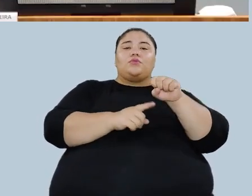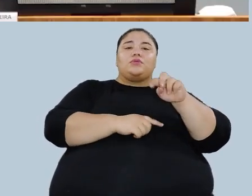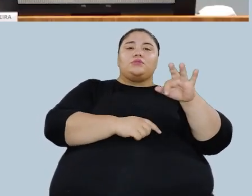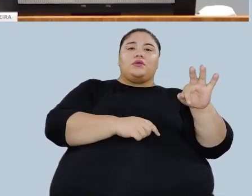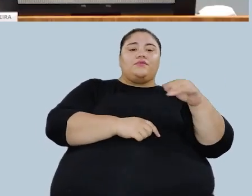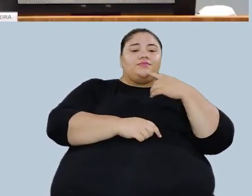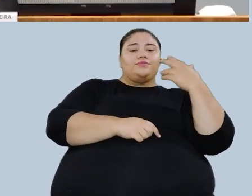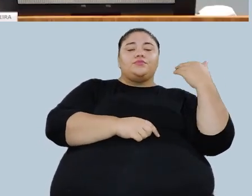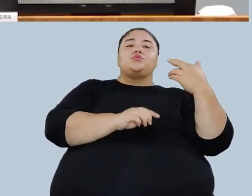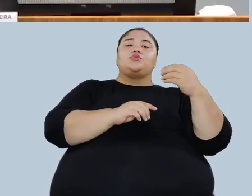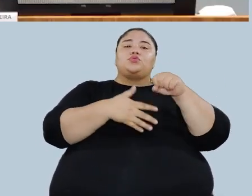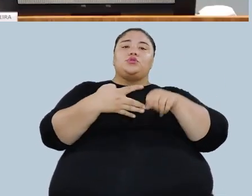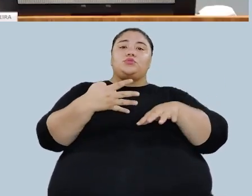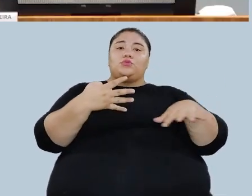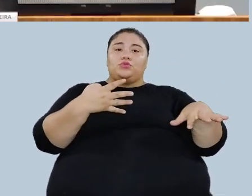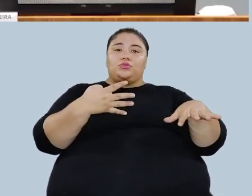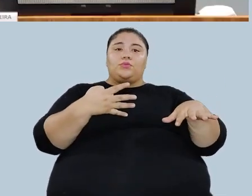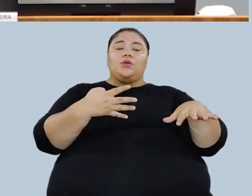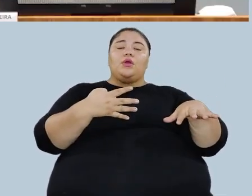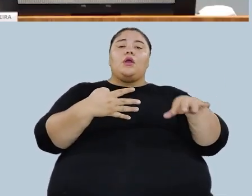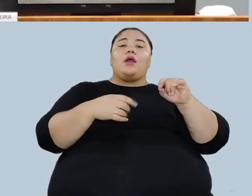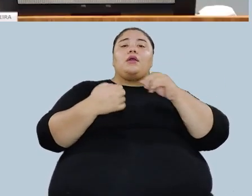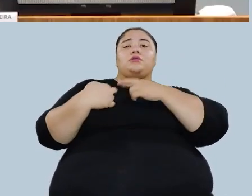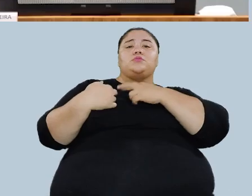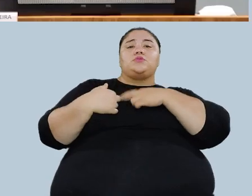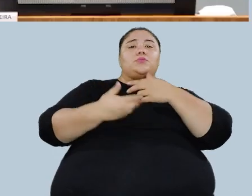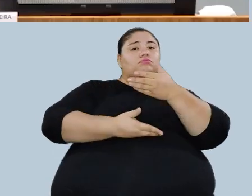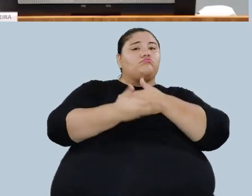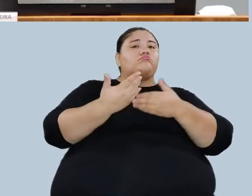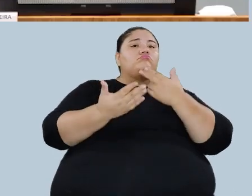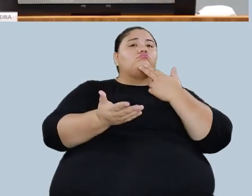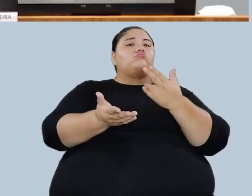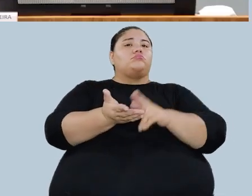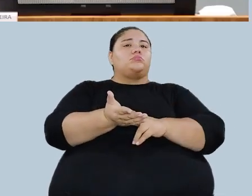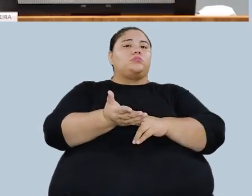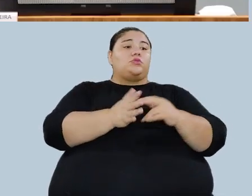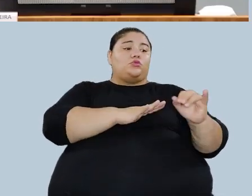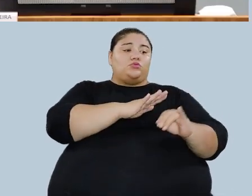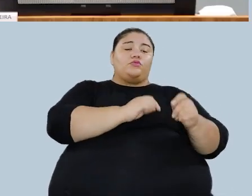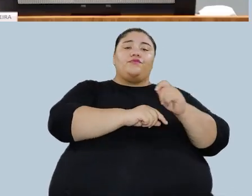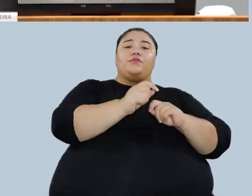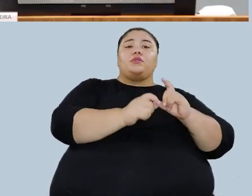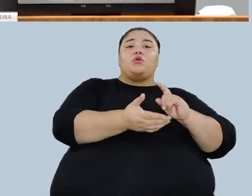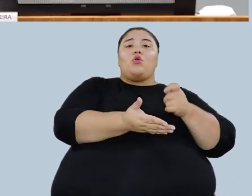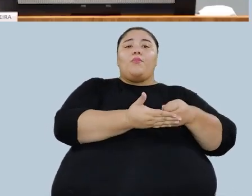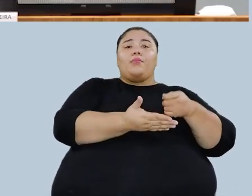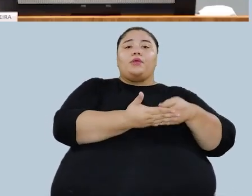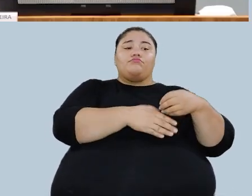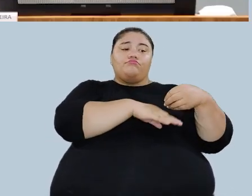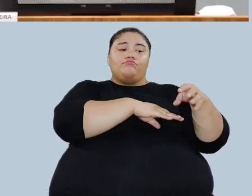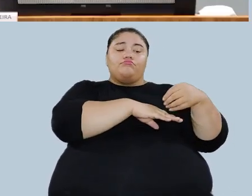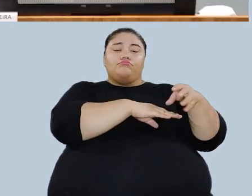Tribunal Federal sobre o dever de cooperação. Então, as instituições financeiras passam a ter aqui uma obrigação de